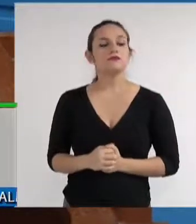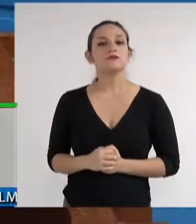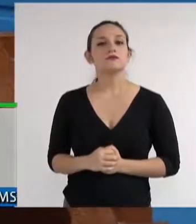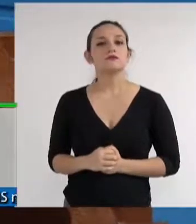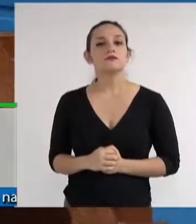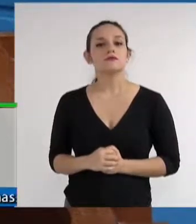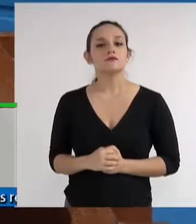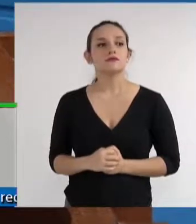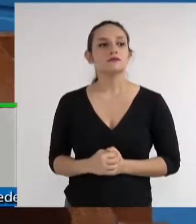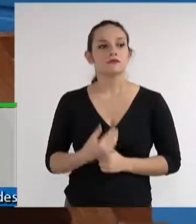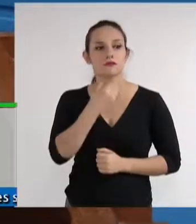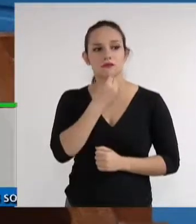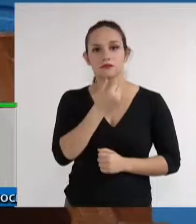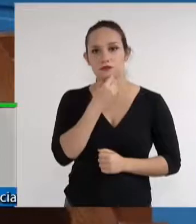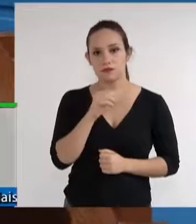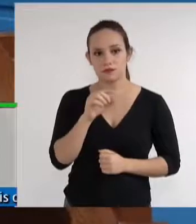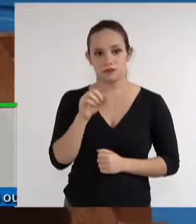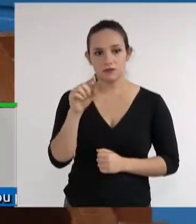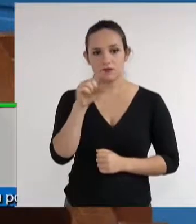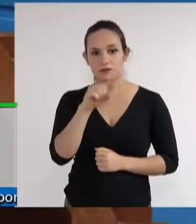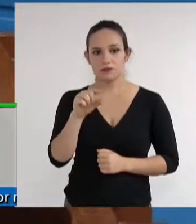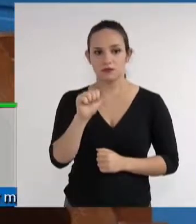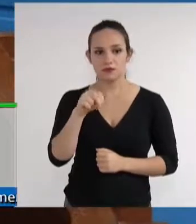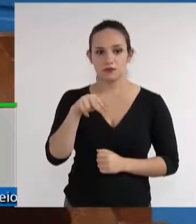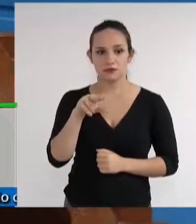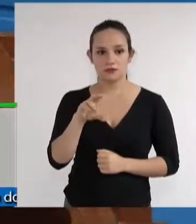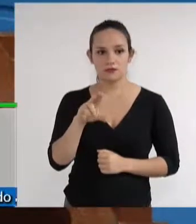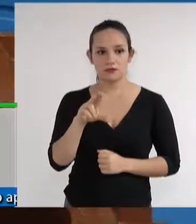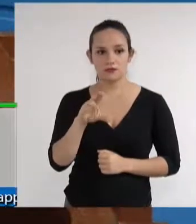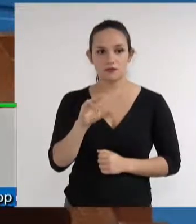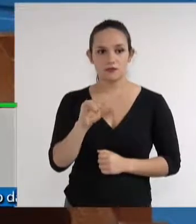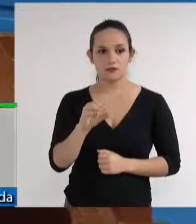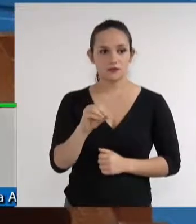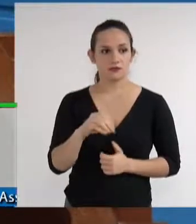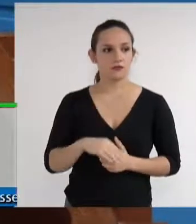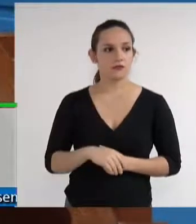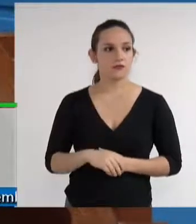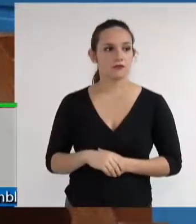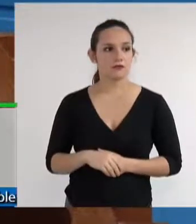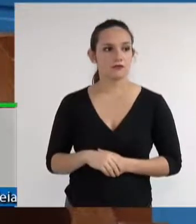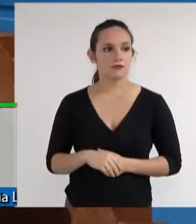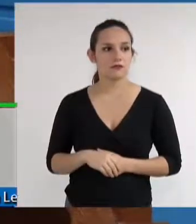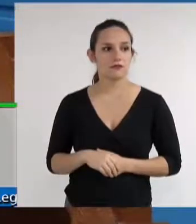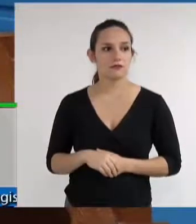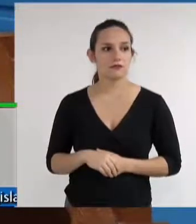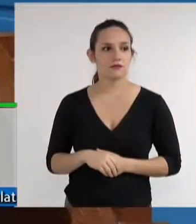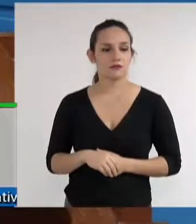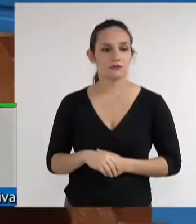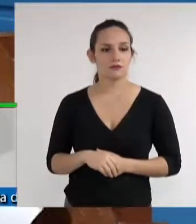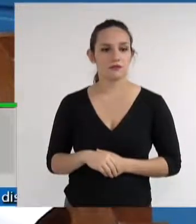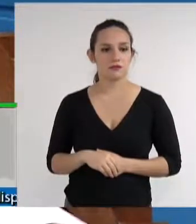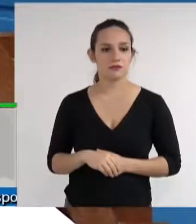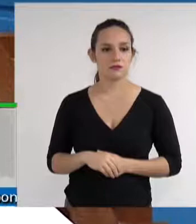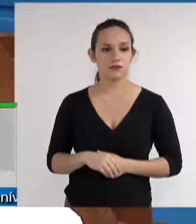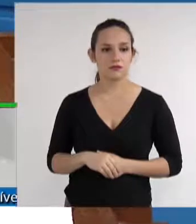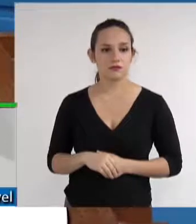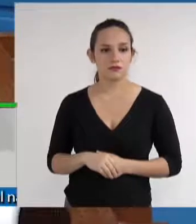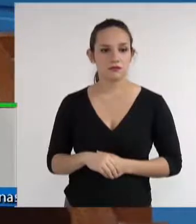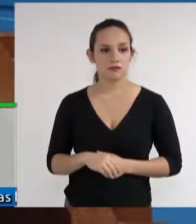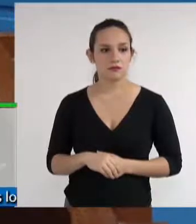o senhor Zanucci Júnior. E nós, então,